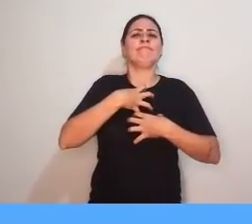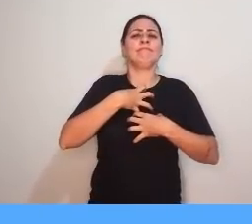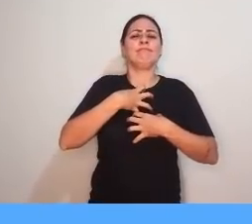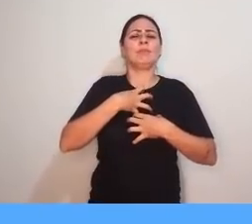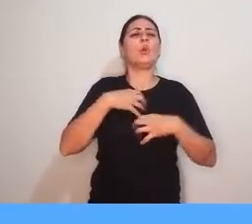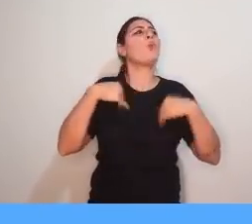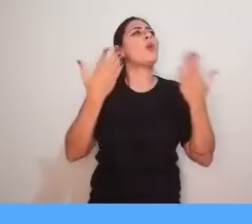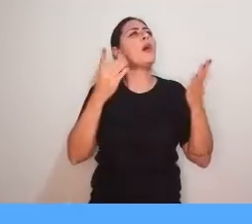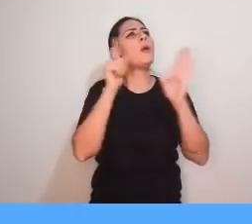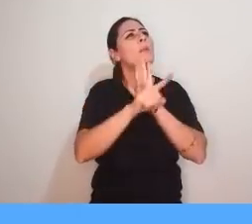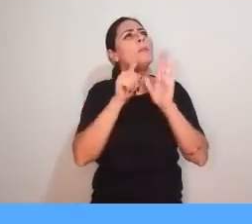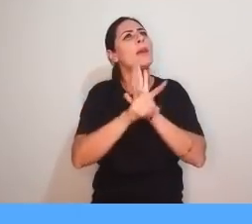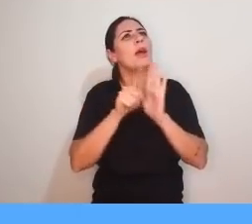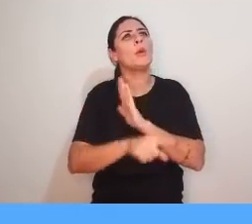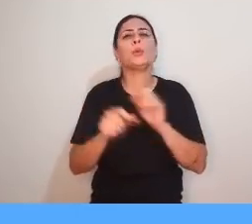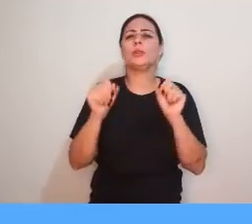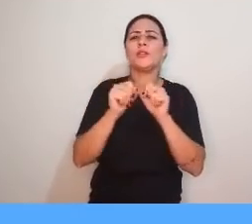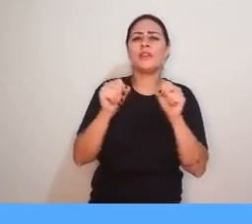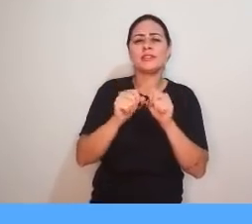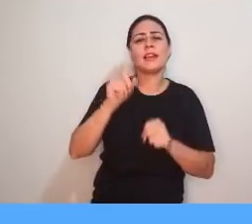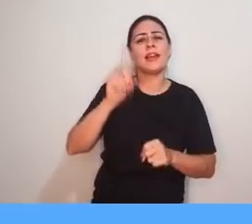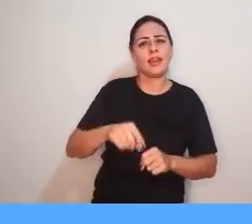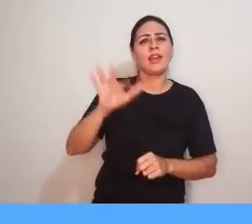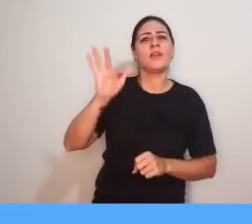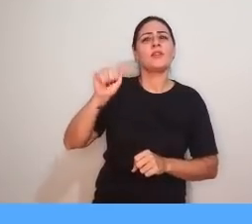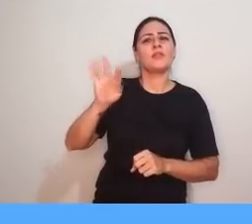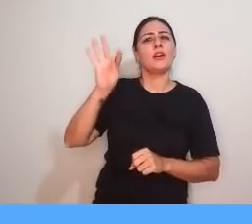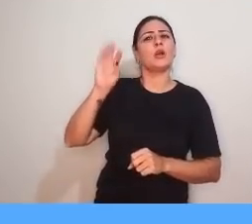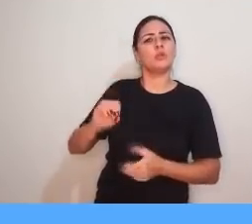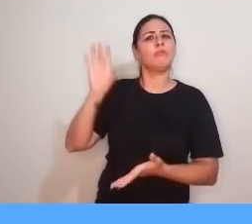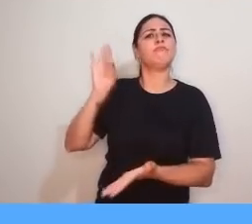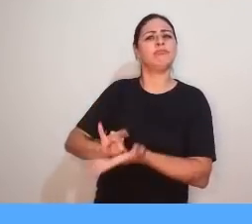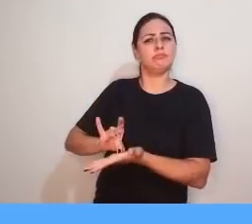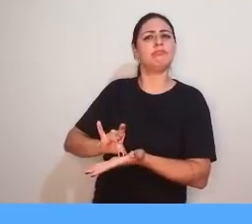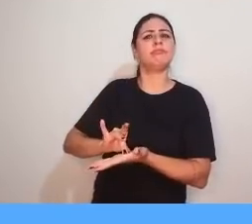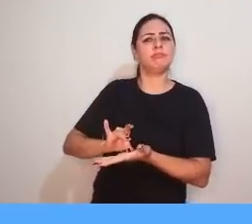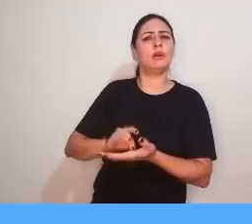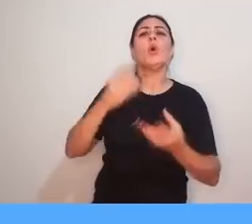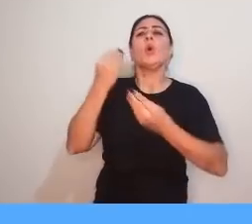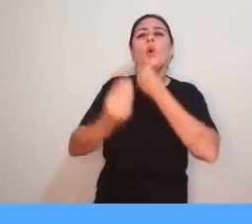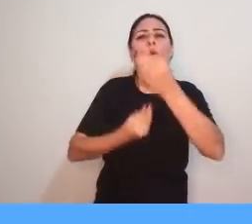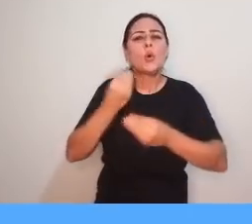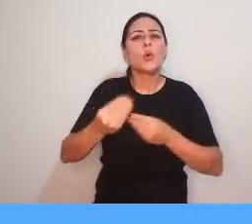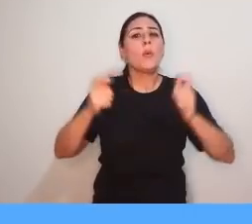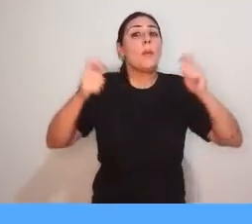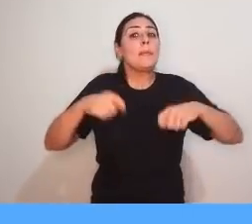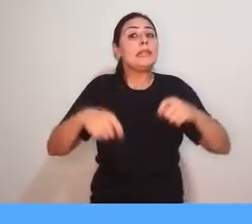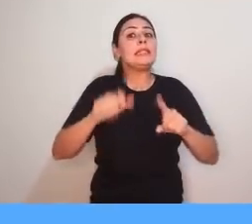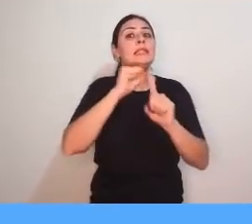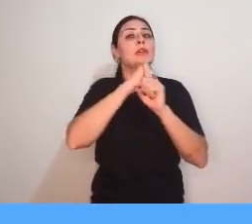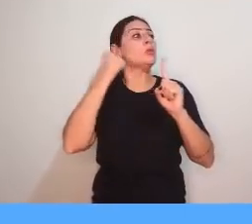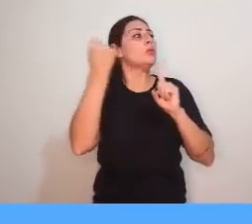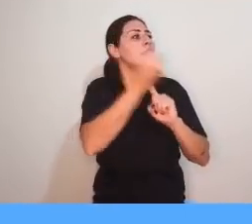sobre aquele fato? Que olhar é que ele tem que lançar sobre aquilo? Que exigências sociais são trazidas em cima daquele evento que